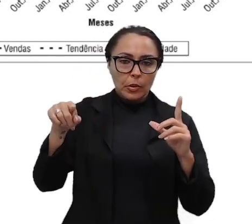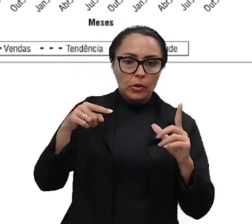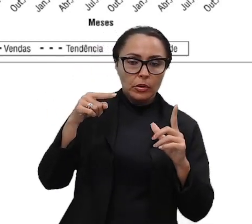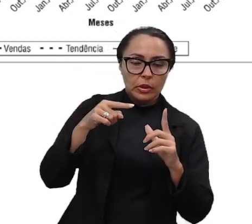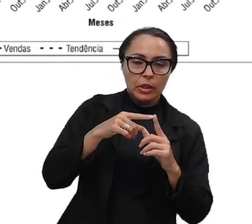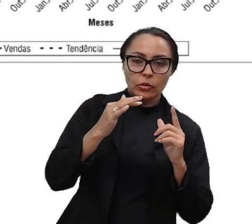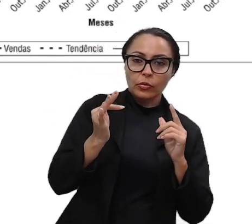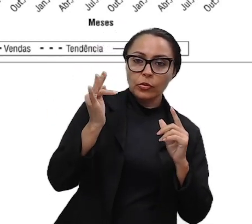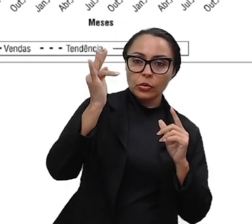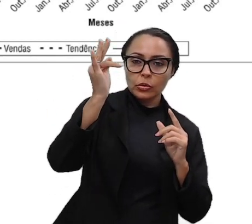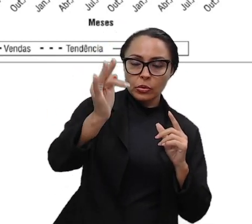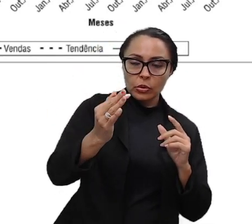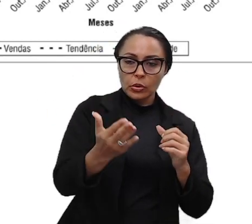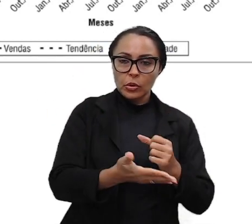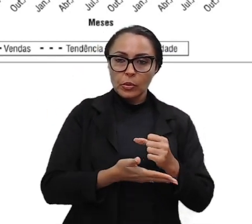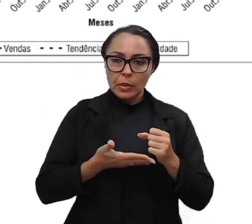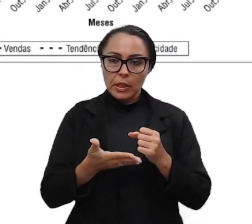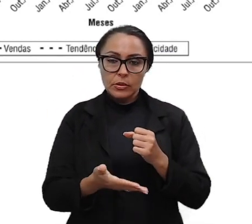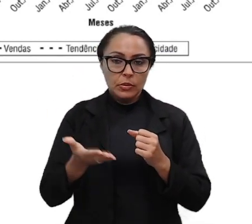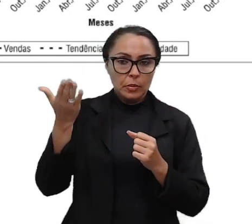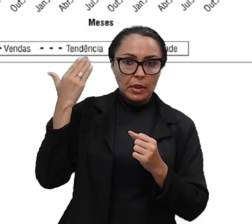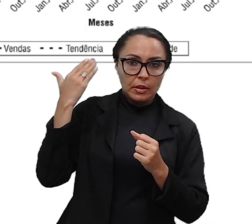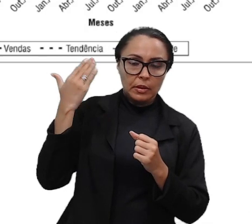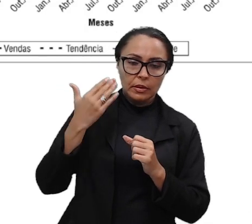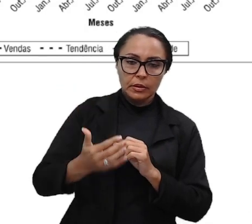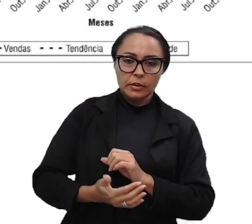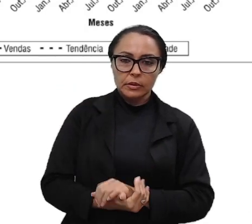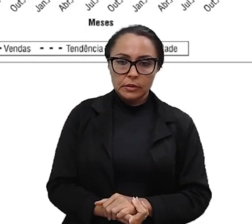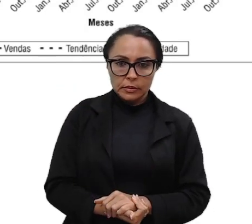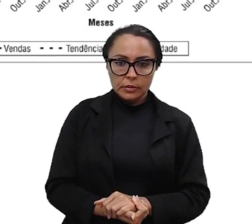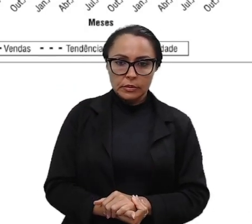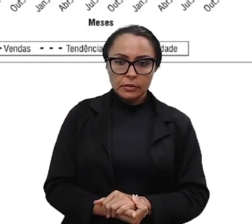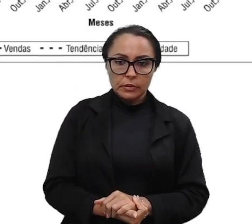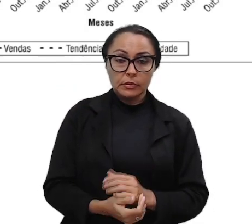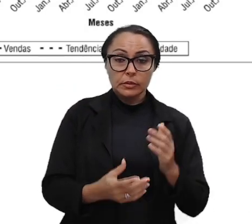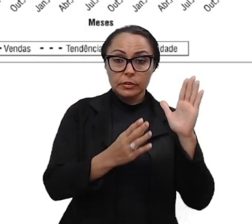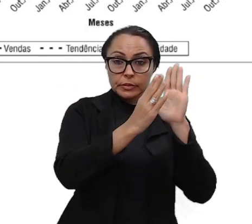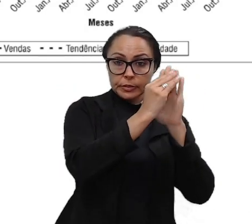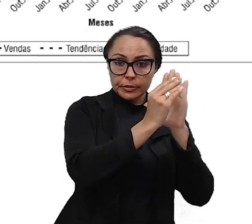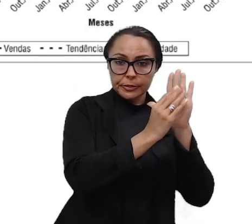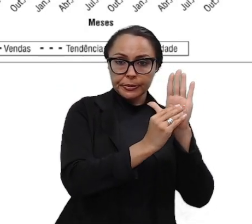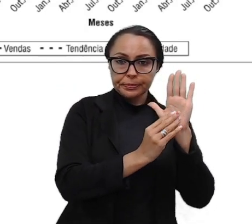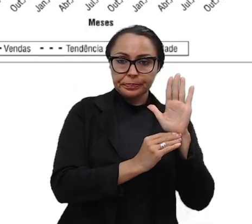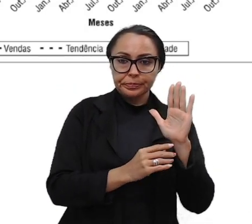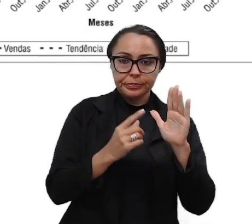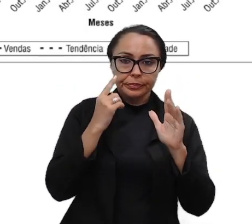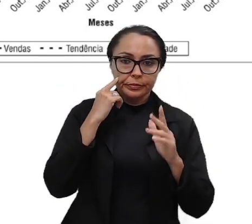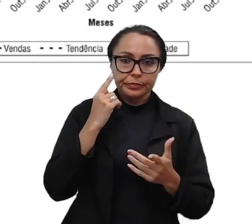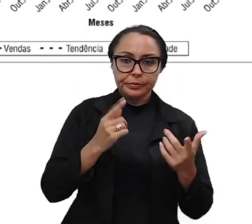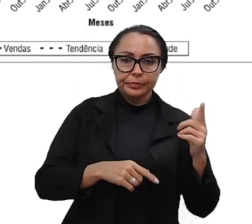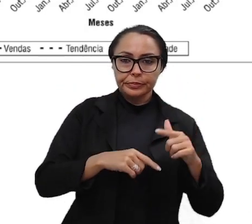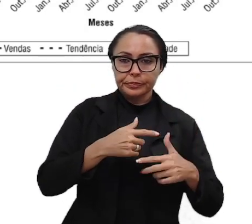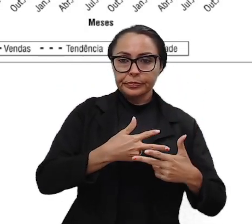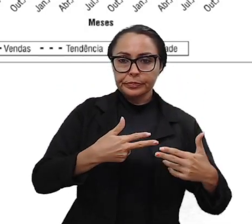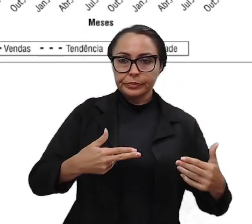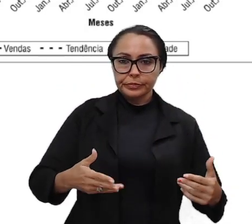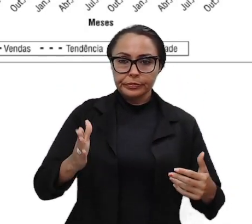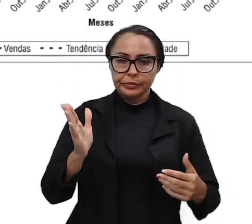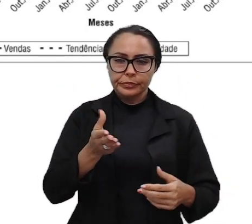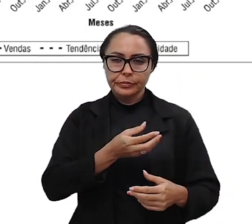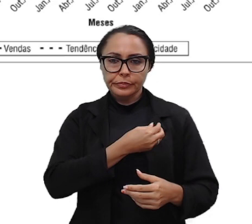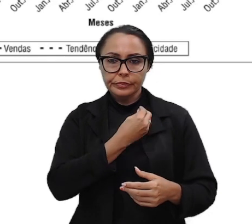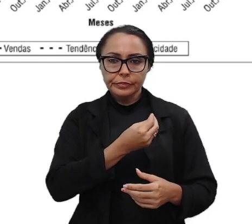com base no estudo da demanda passada. No entanto, tais modelos são aplicáveis apenas a produtos já existentes para os